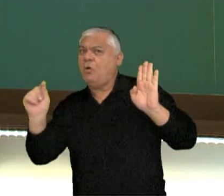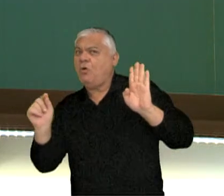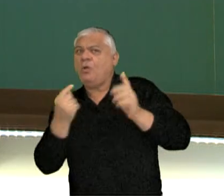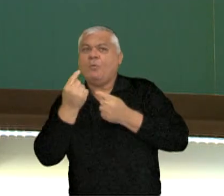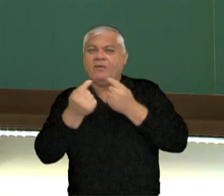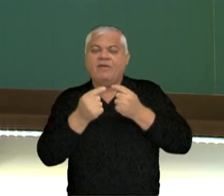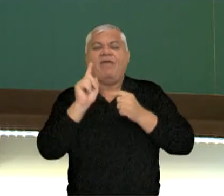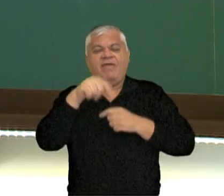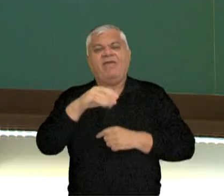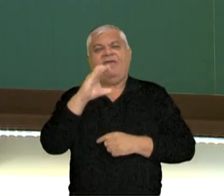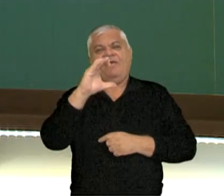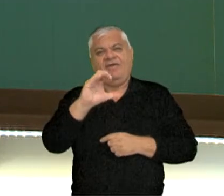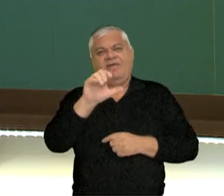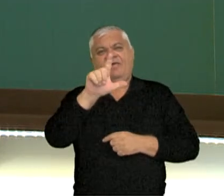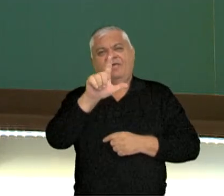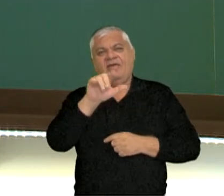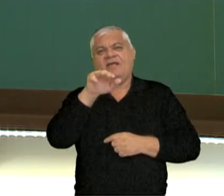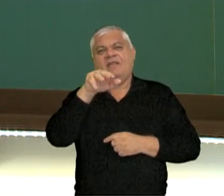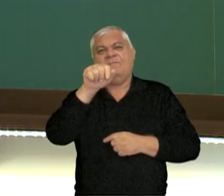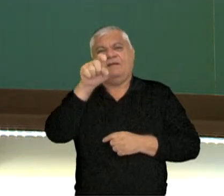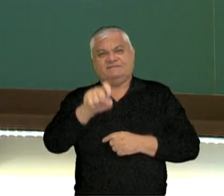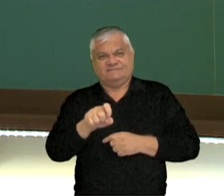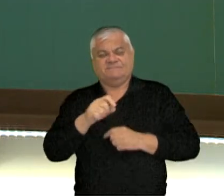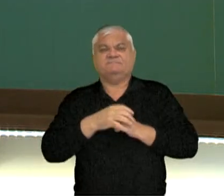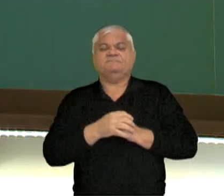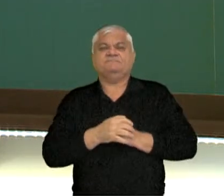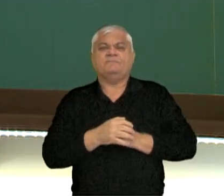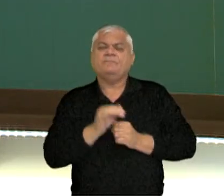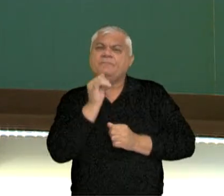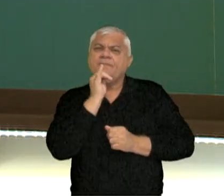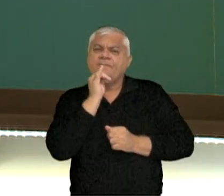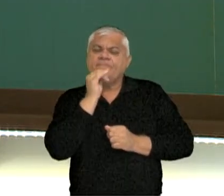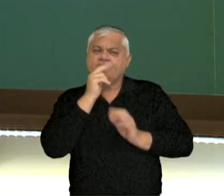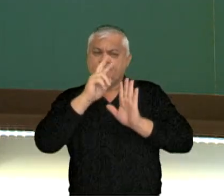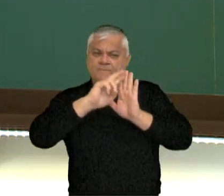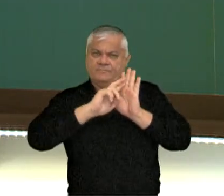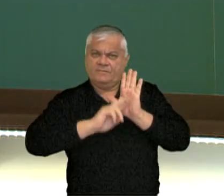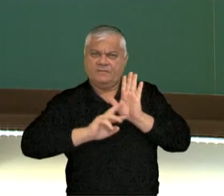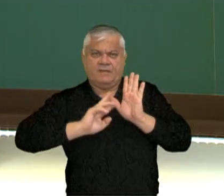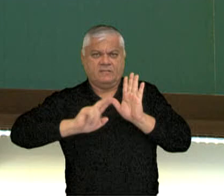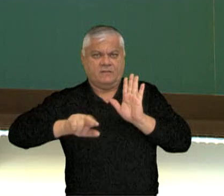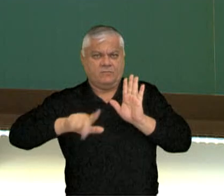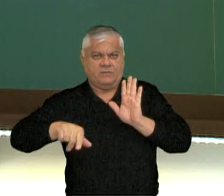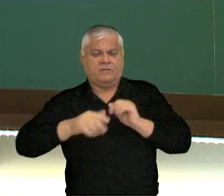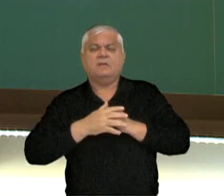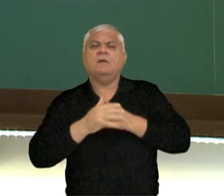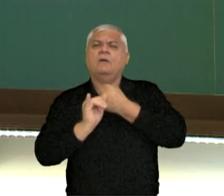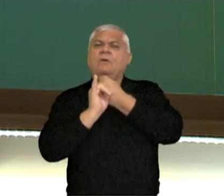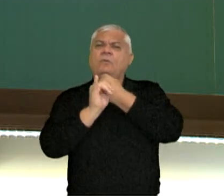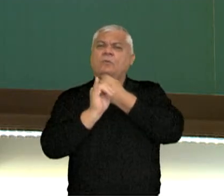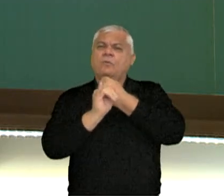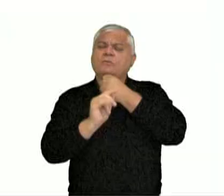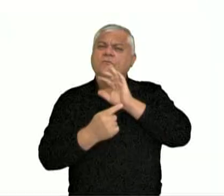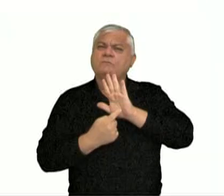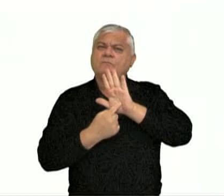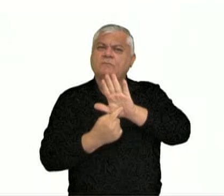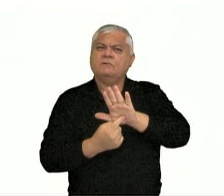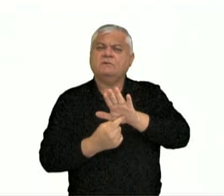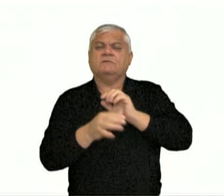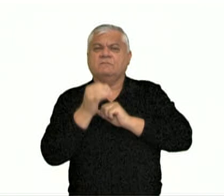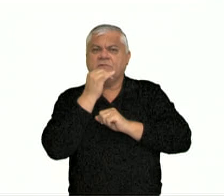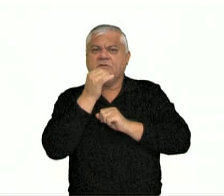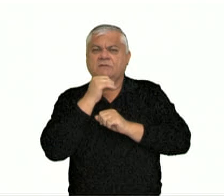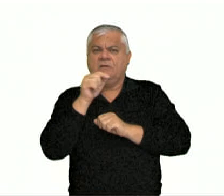um clímax, Além disso, embora não seja uma regra, é comum que o conto apresente também